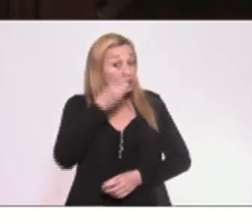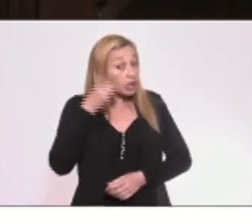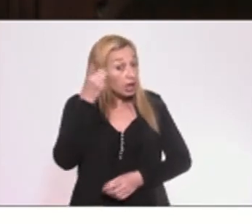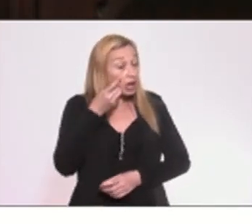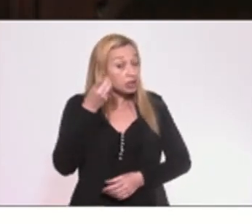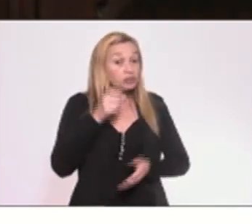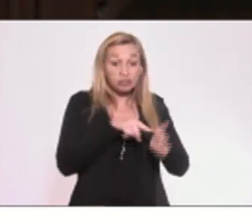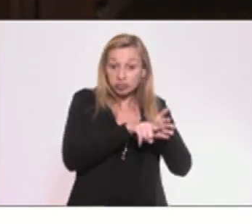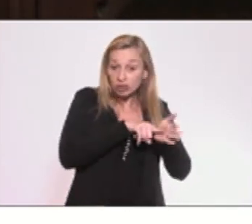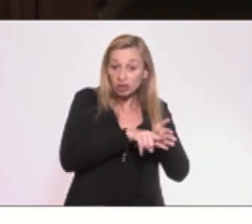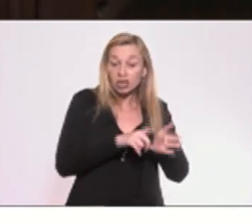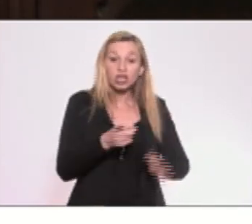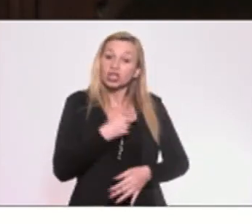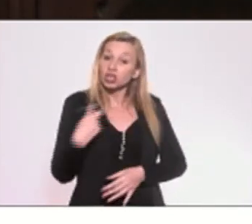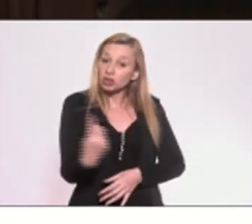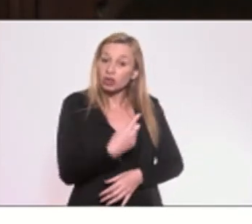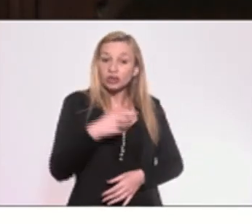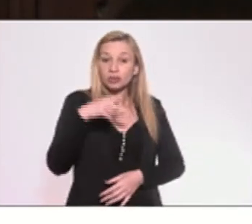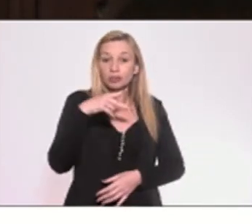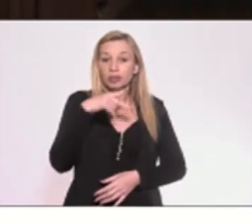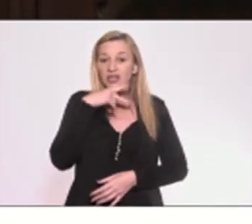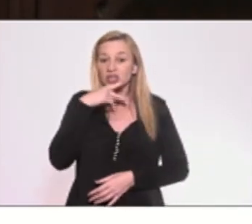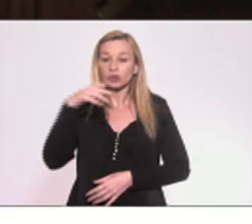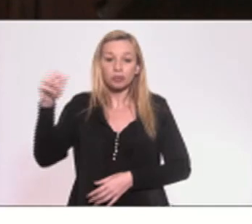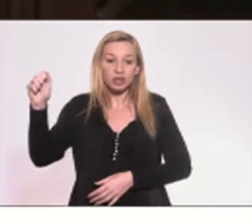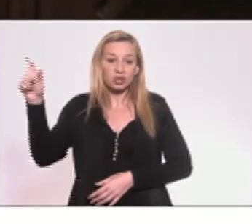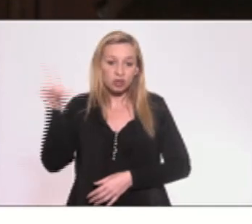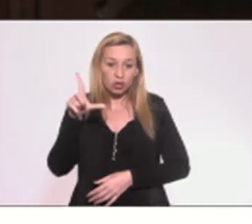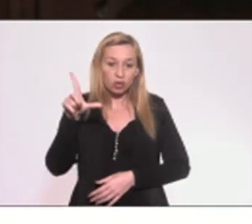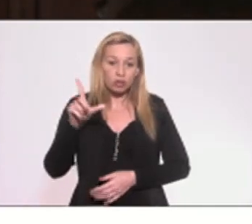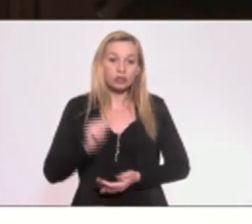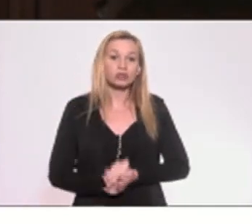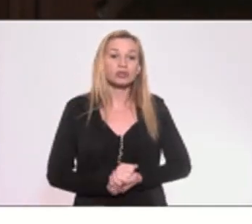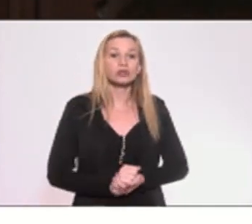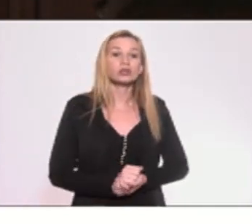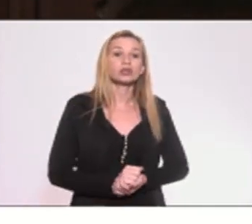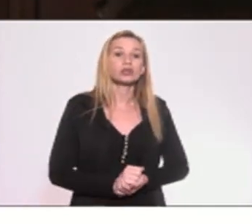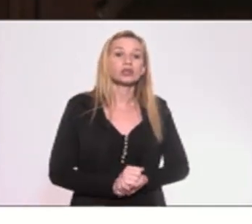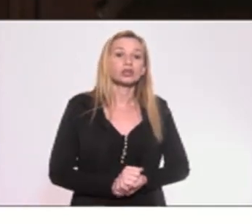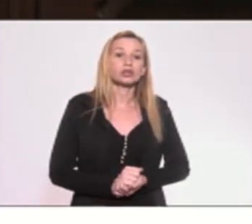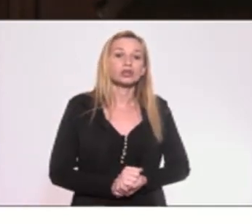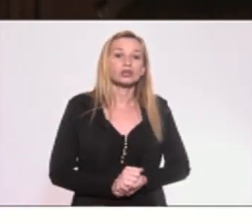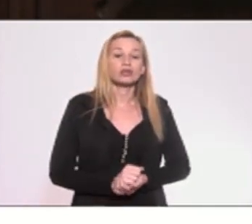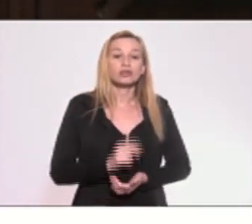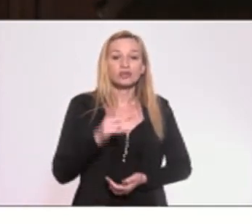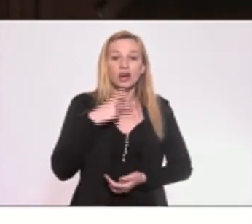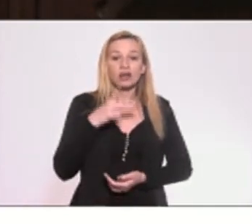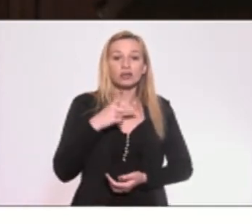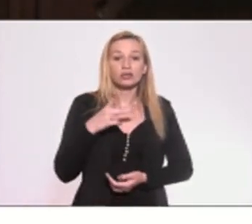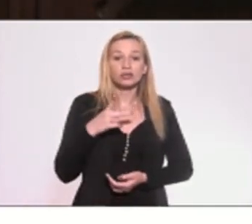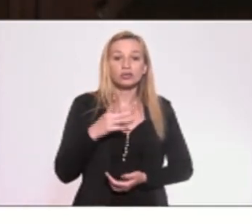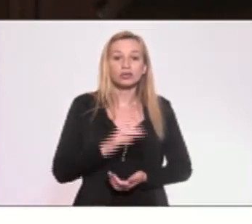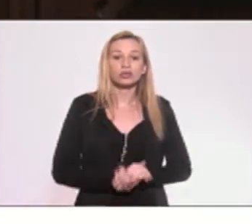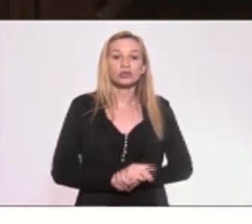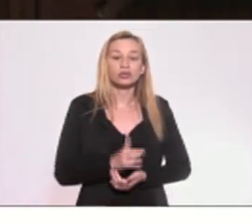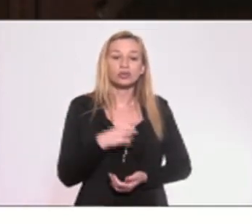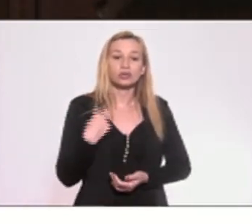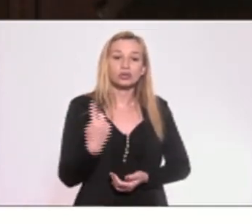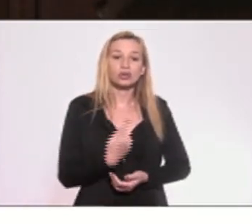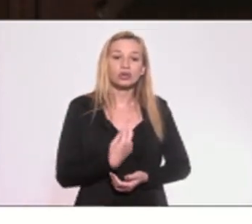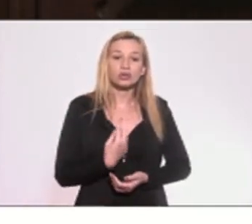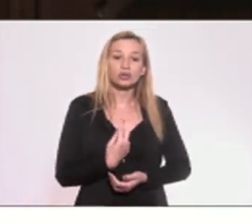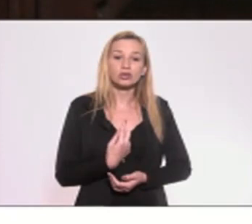de modo que nós, da bancada do PSOL, e aí, na verdade, a priori, faço referência à nossa bancada da